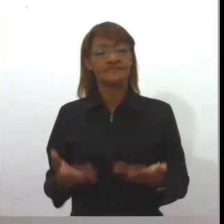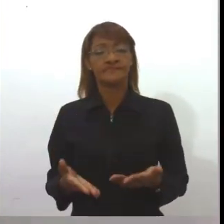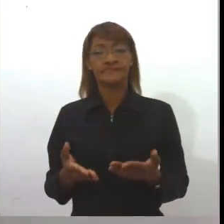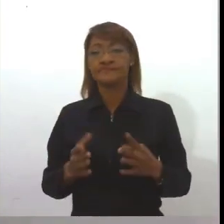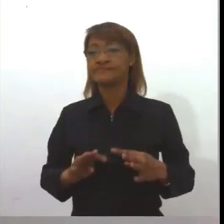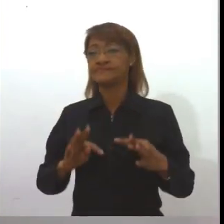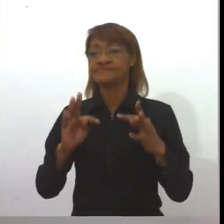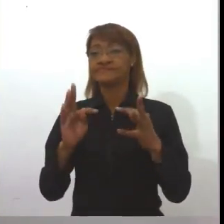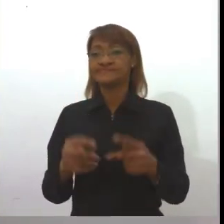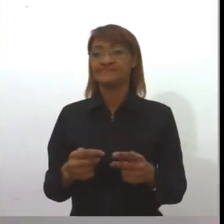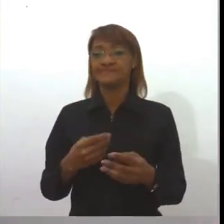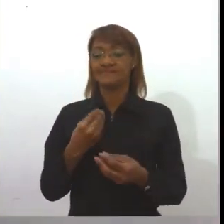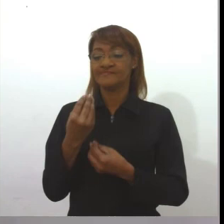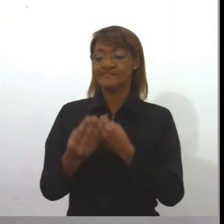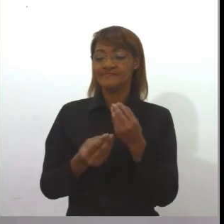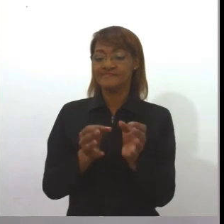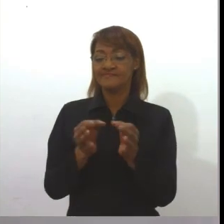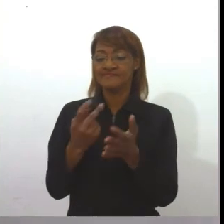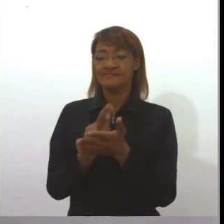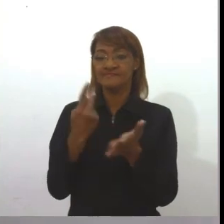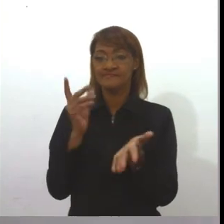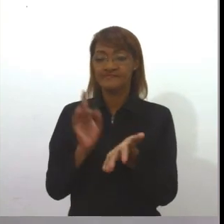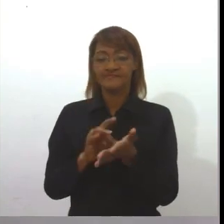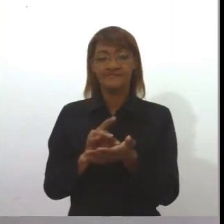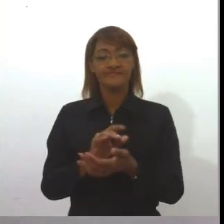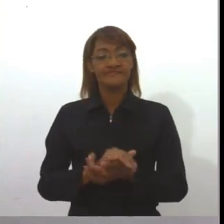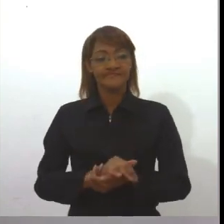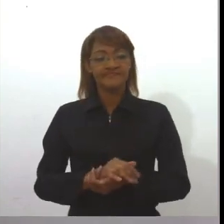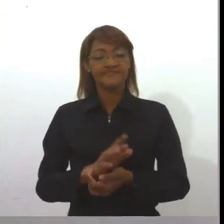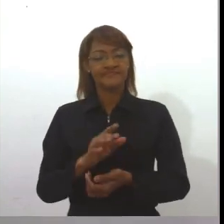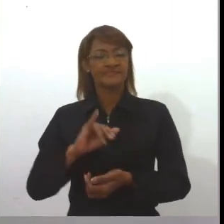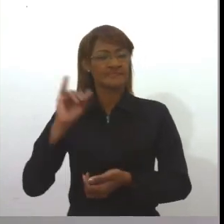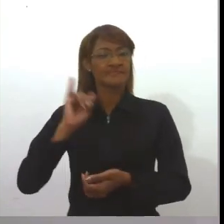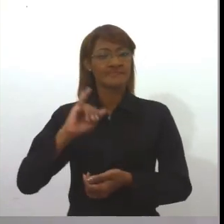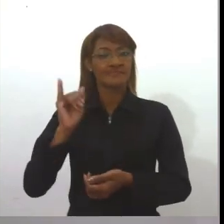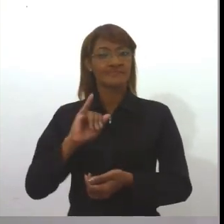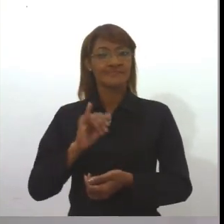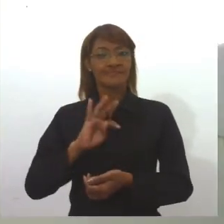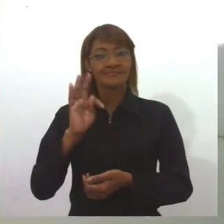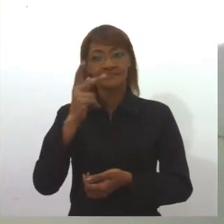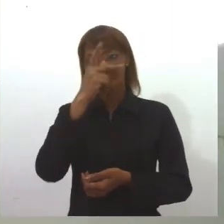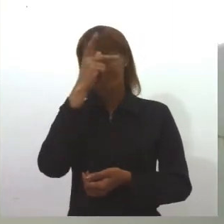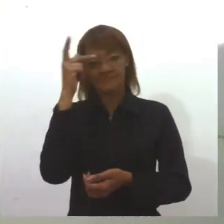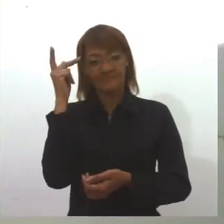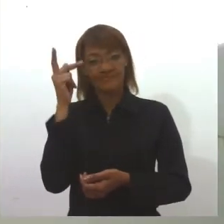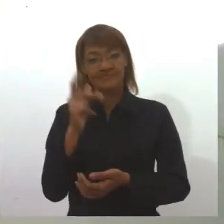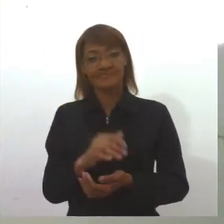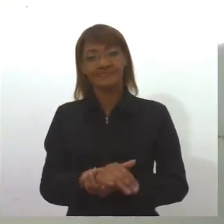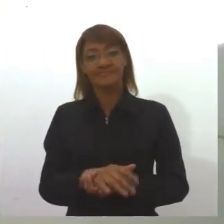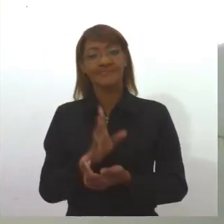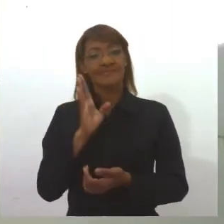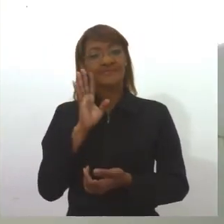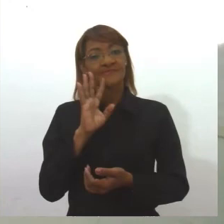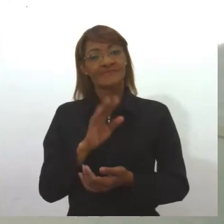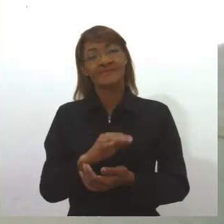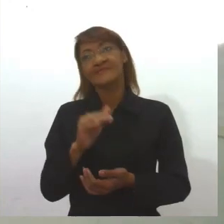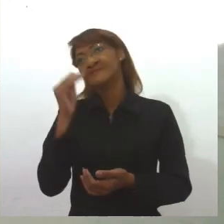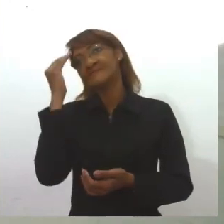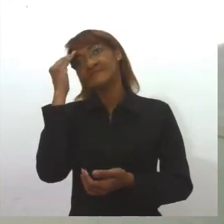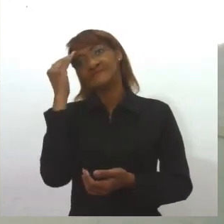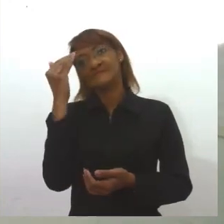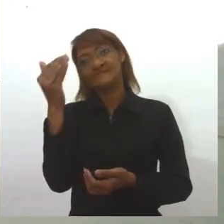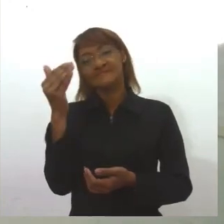suas missões. Então, vai ser uma experiência bem, bem interessante para todos, né? Com certeza vai ser muito legal. Eli, muito obrigada pela